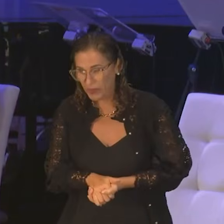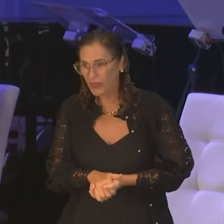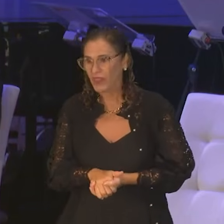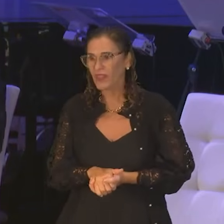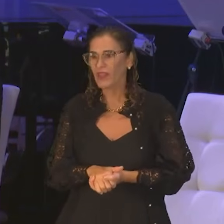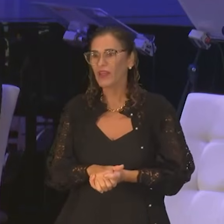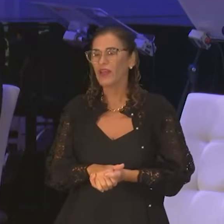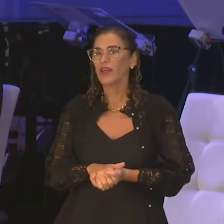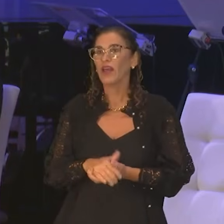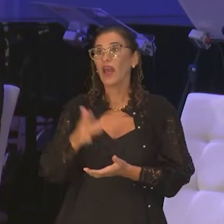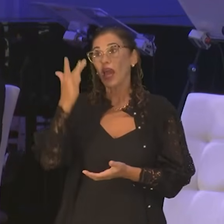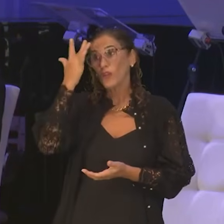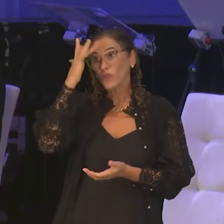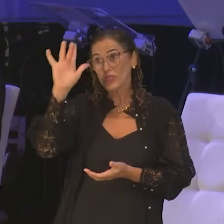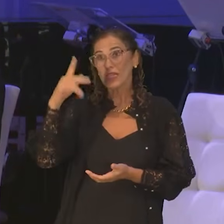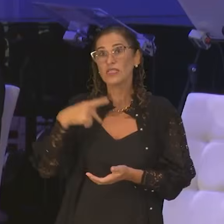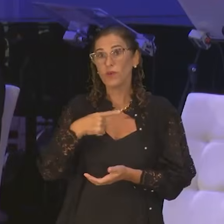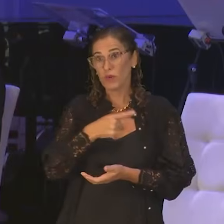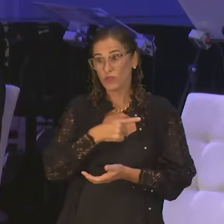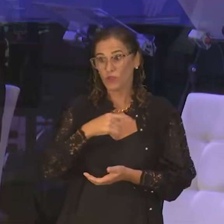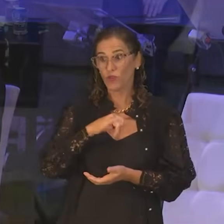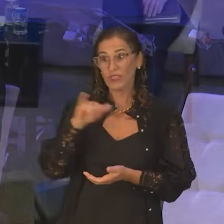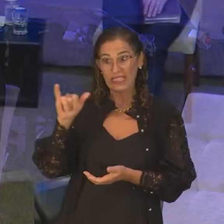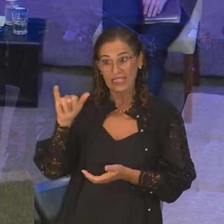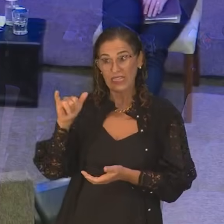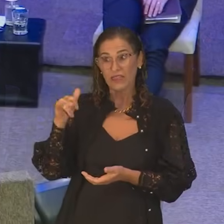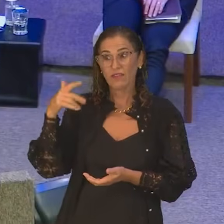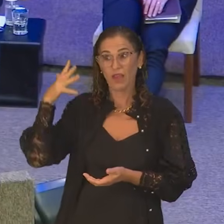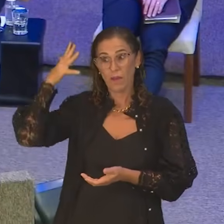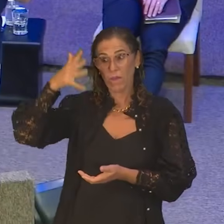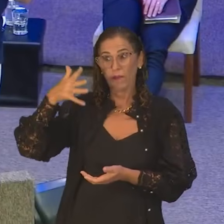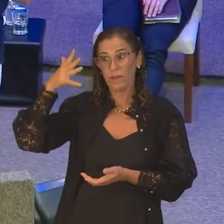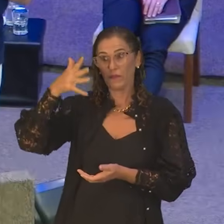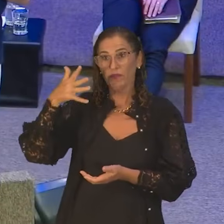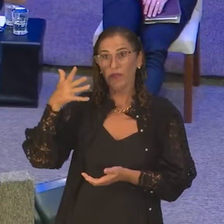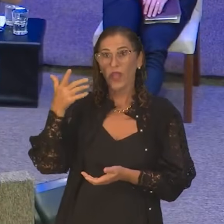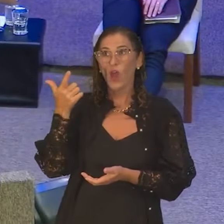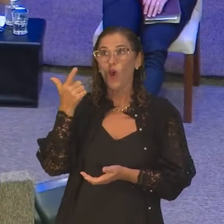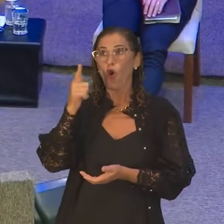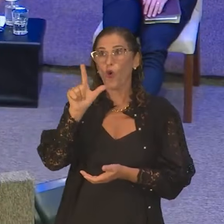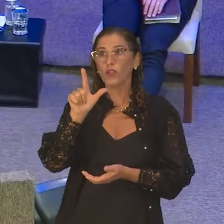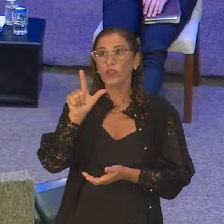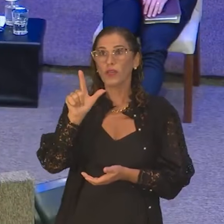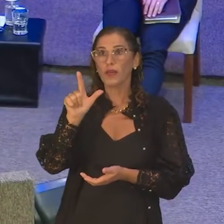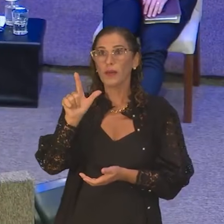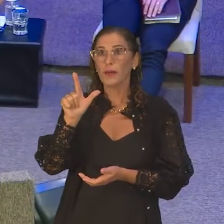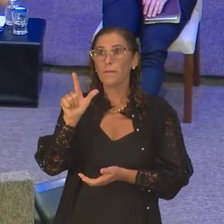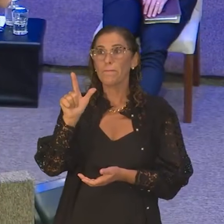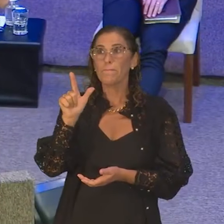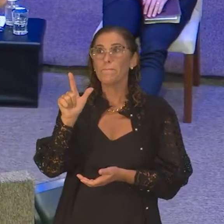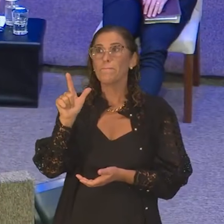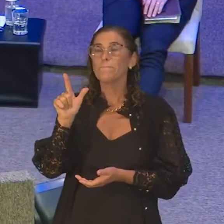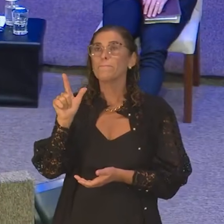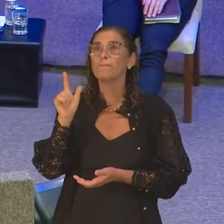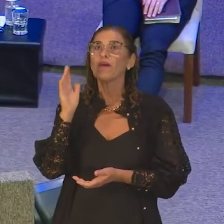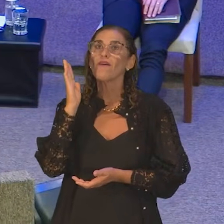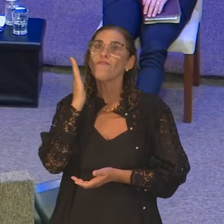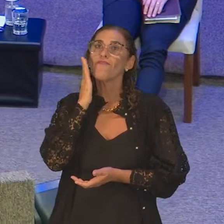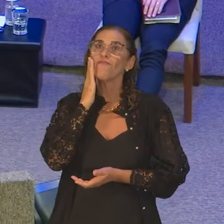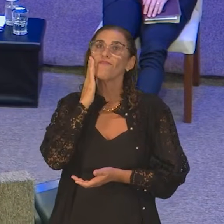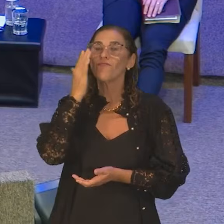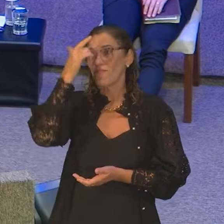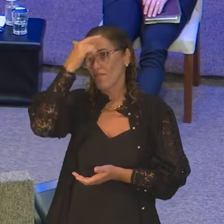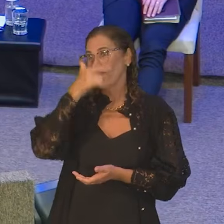Eu não sei se teu pastor já pregou para você sobre a outra face de Deus. Nós, como